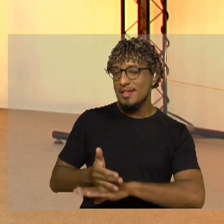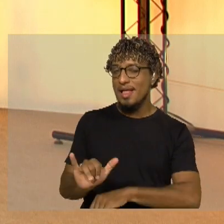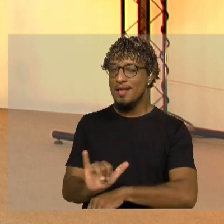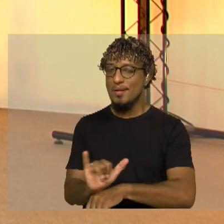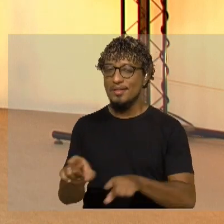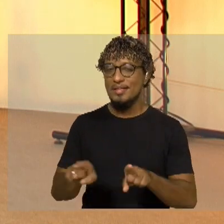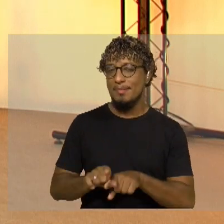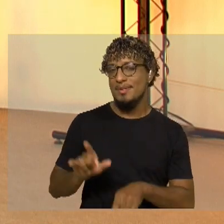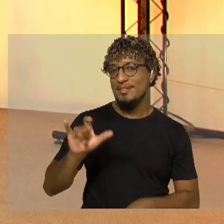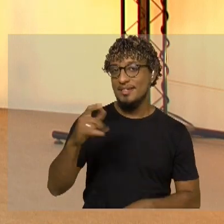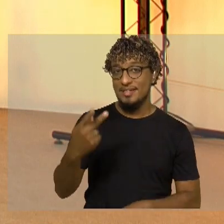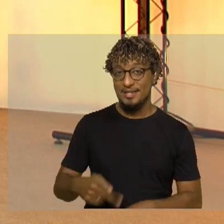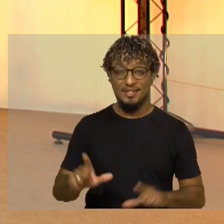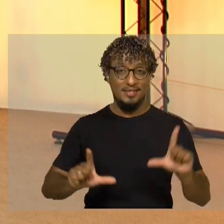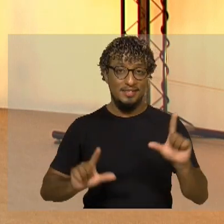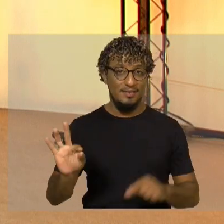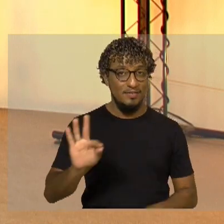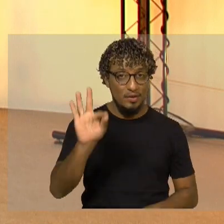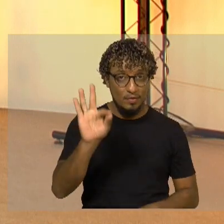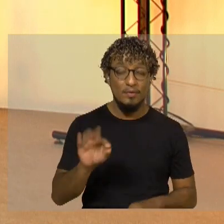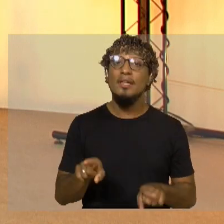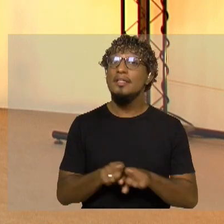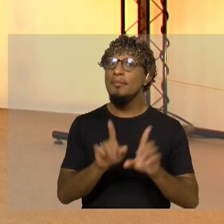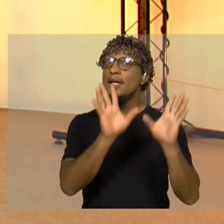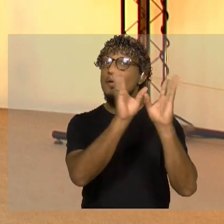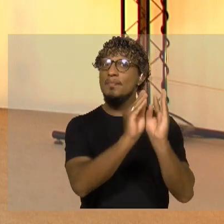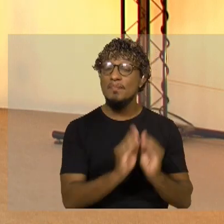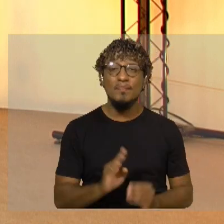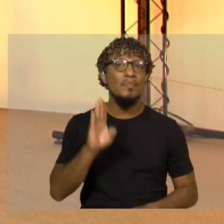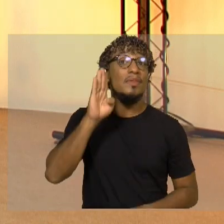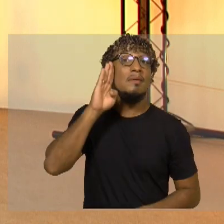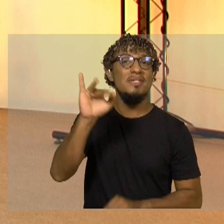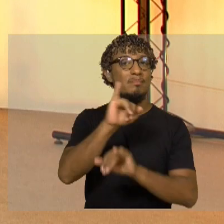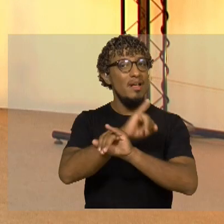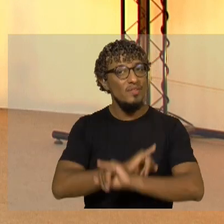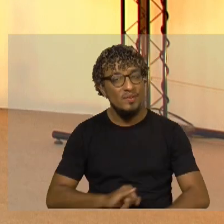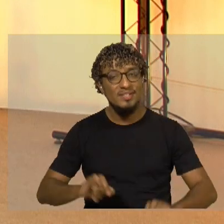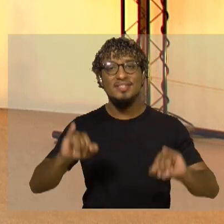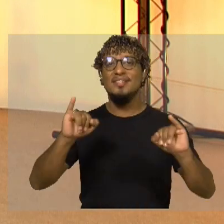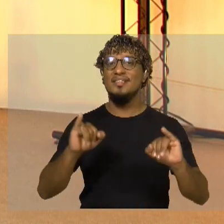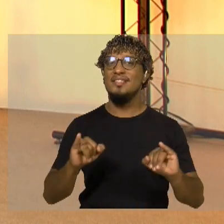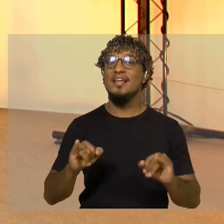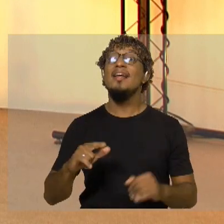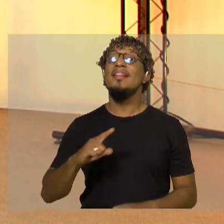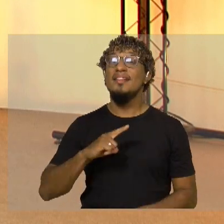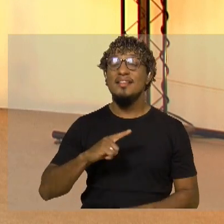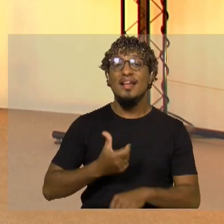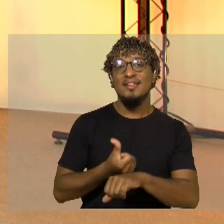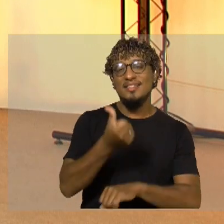o YouTube e o Instagram da TV UFMA. Acompanhe também o resumo com as principais notícias do dia